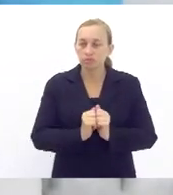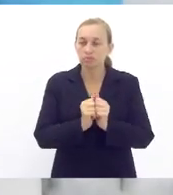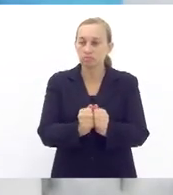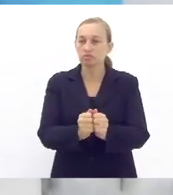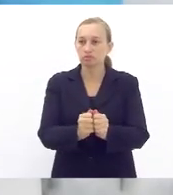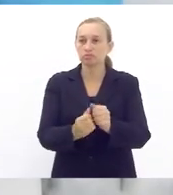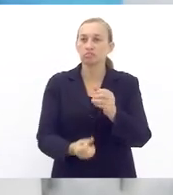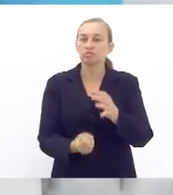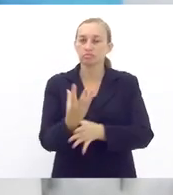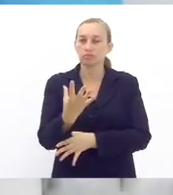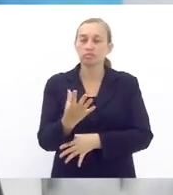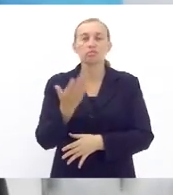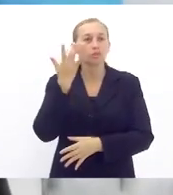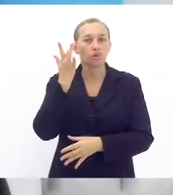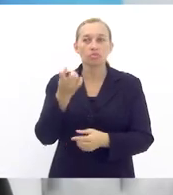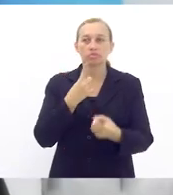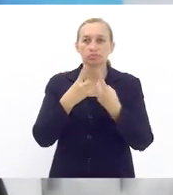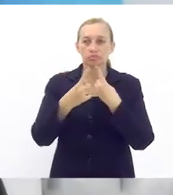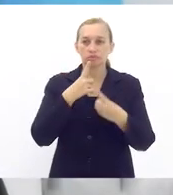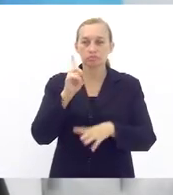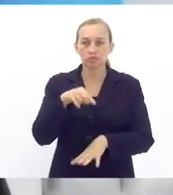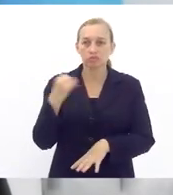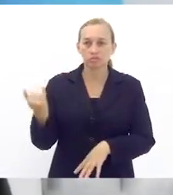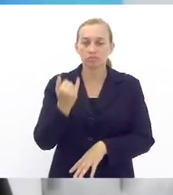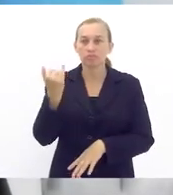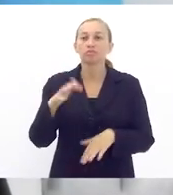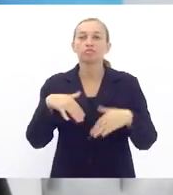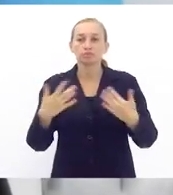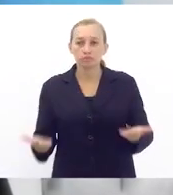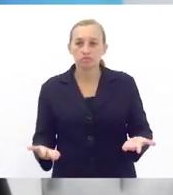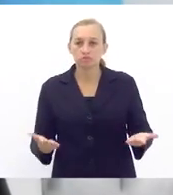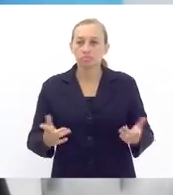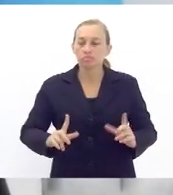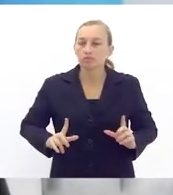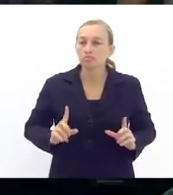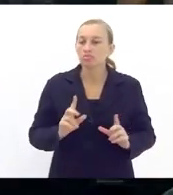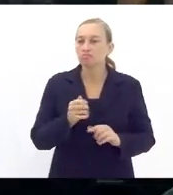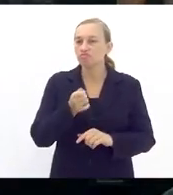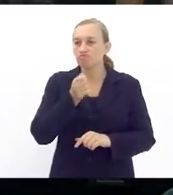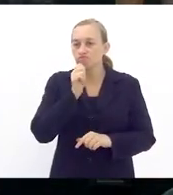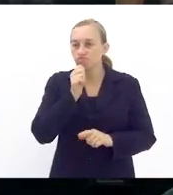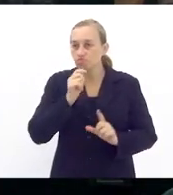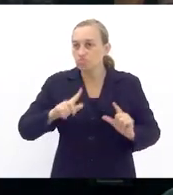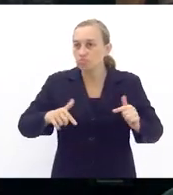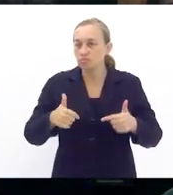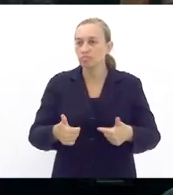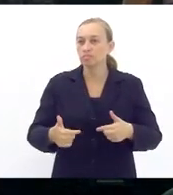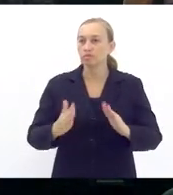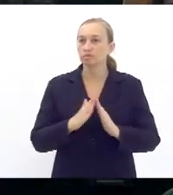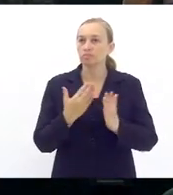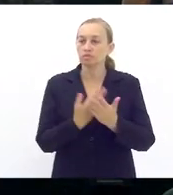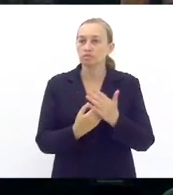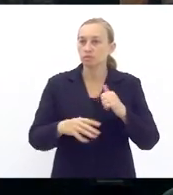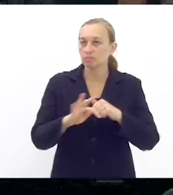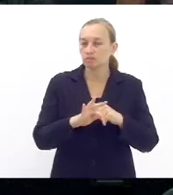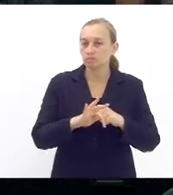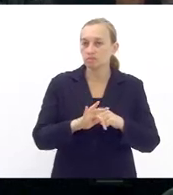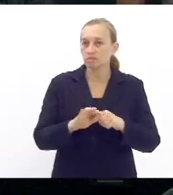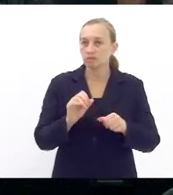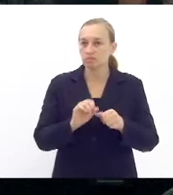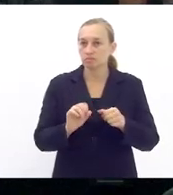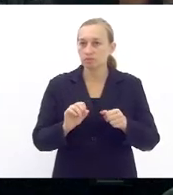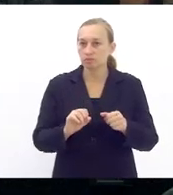juntos eu acho que o diálogo é sempre importante então nenhuma ação dessa Etec foi feita de forma que não